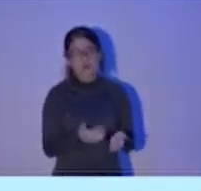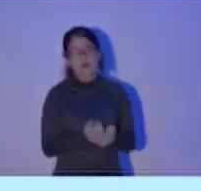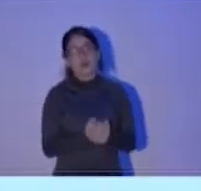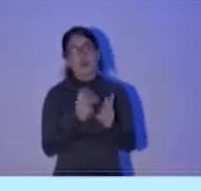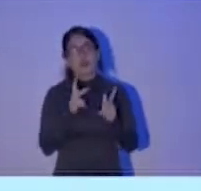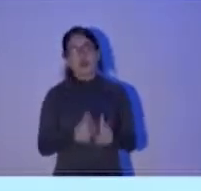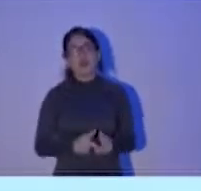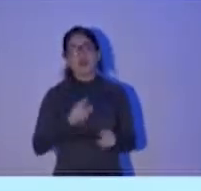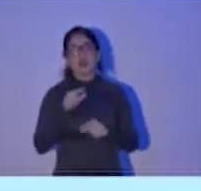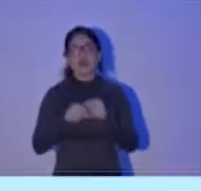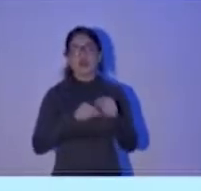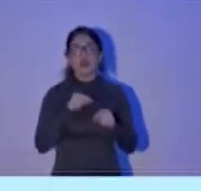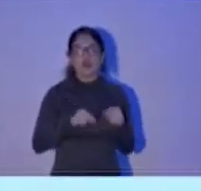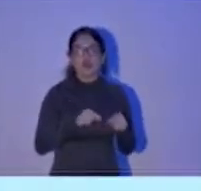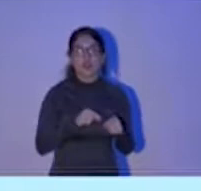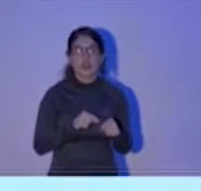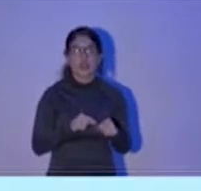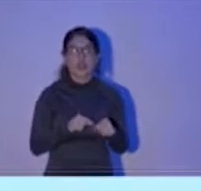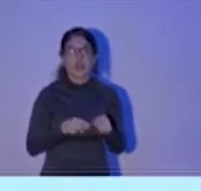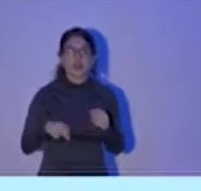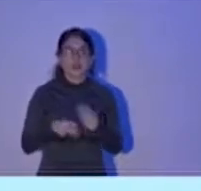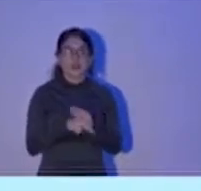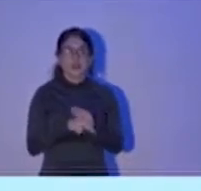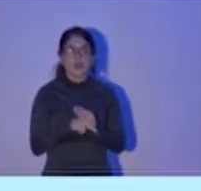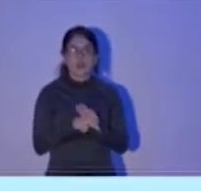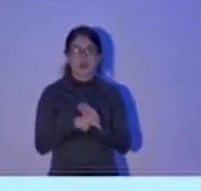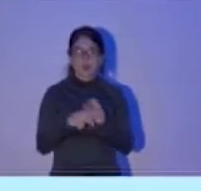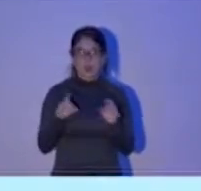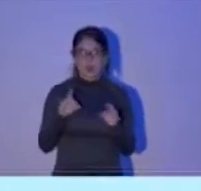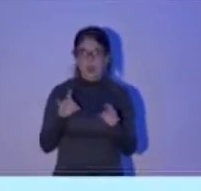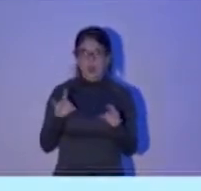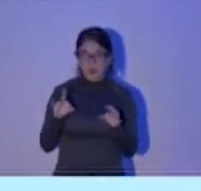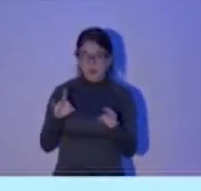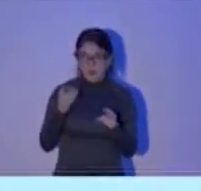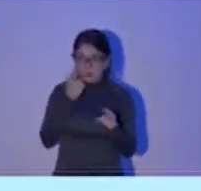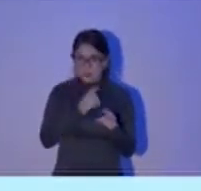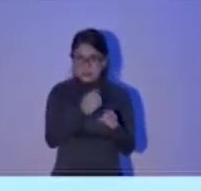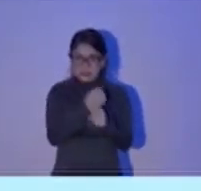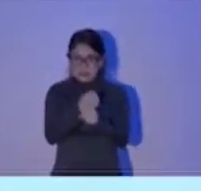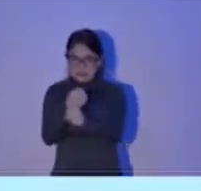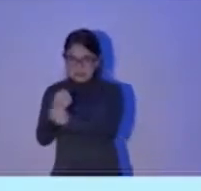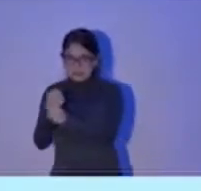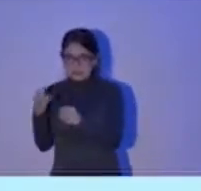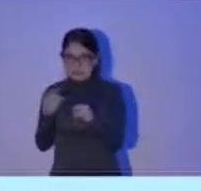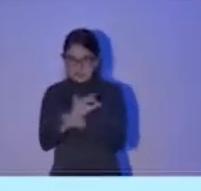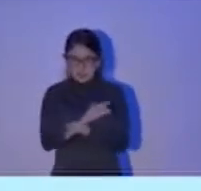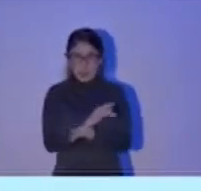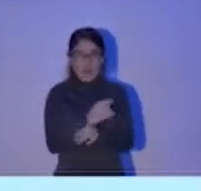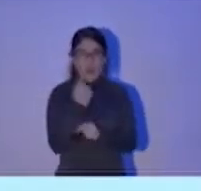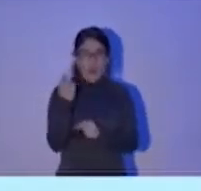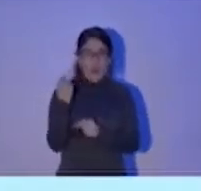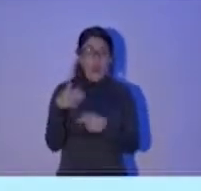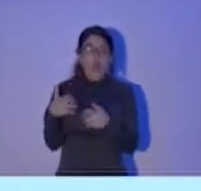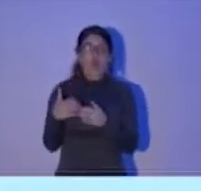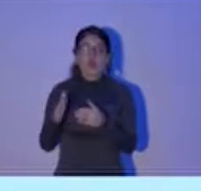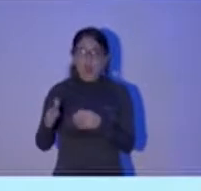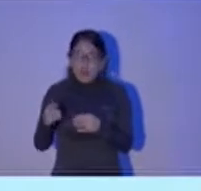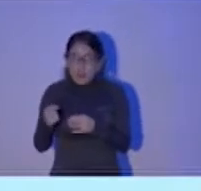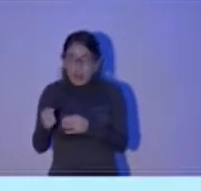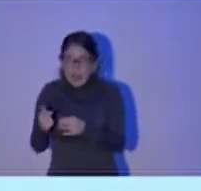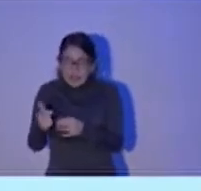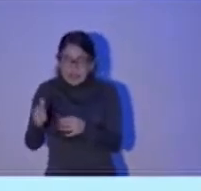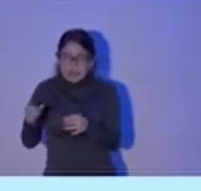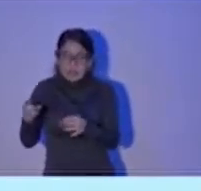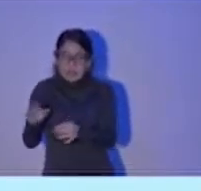que nós estivemos discutindo essa semana, será para a conclusão dessas creches. Saber por que, quais são as creches que já estão no estágio mais avançado e que a